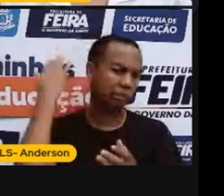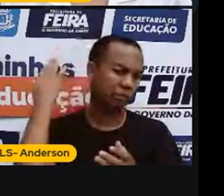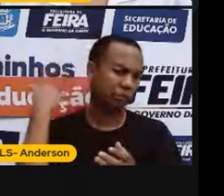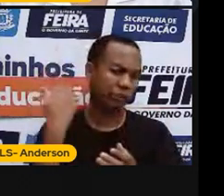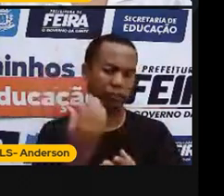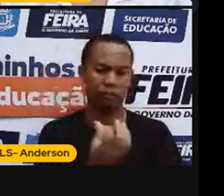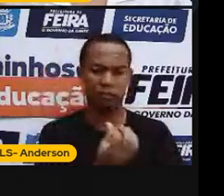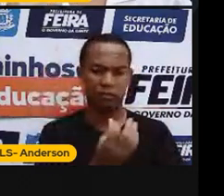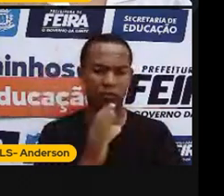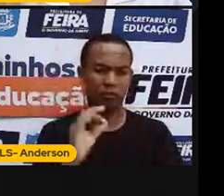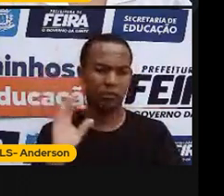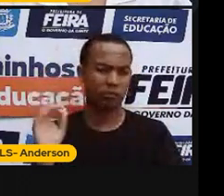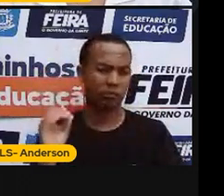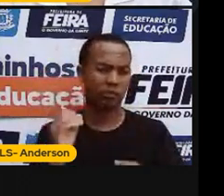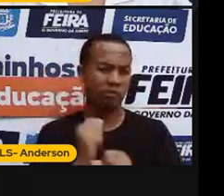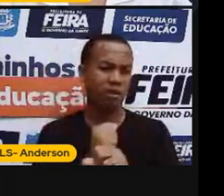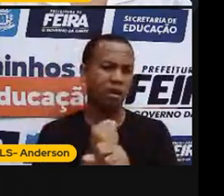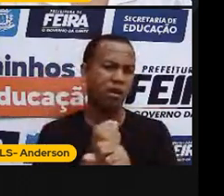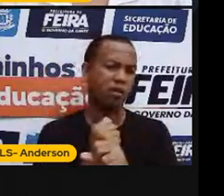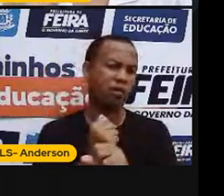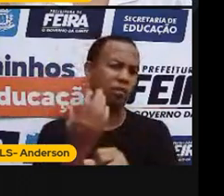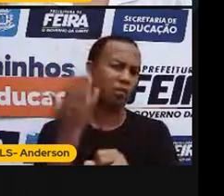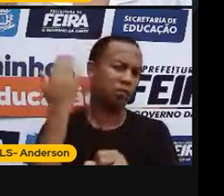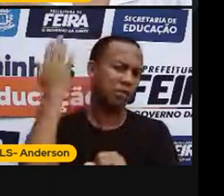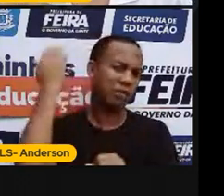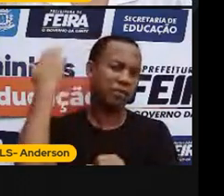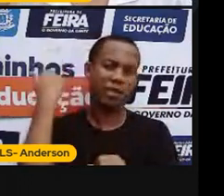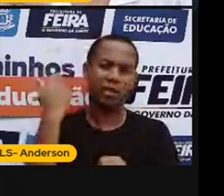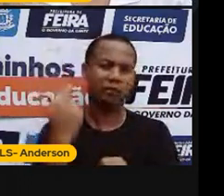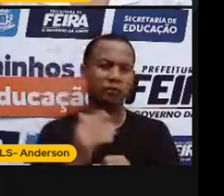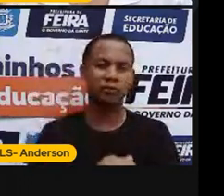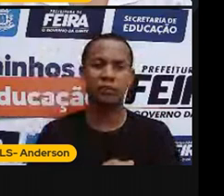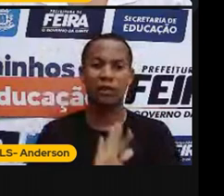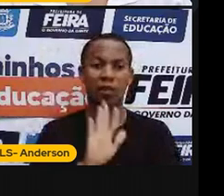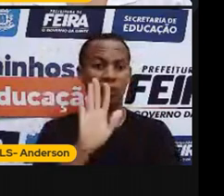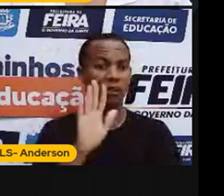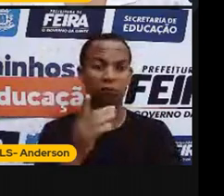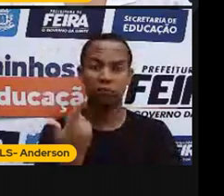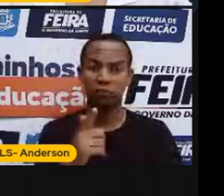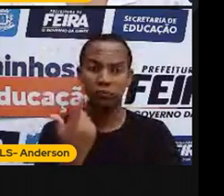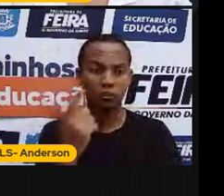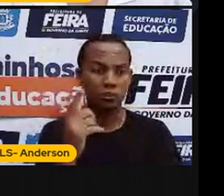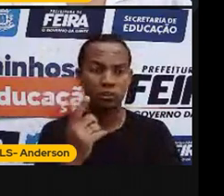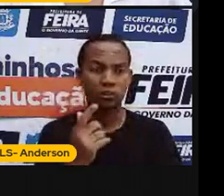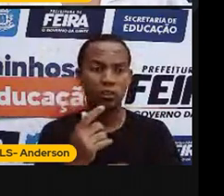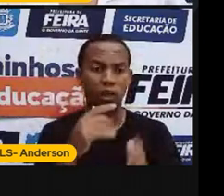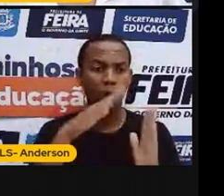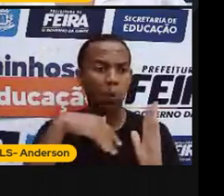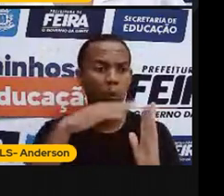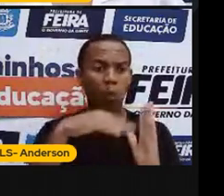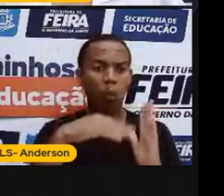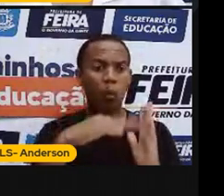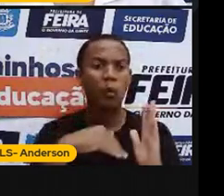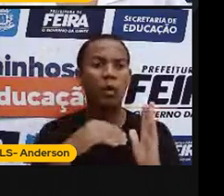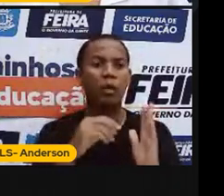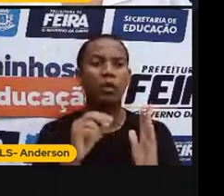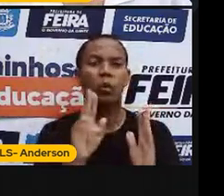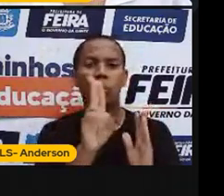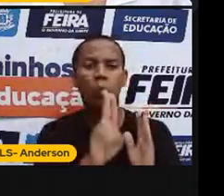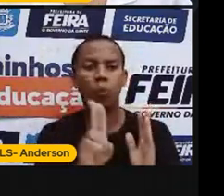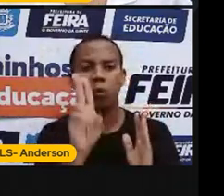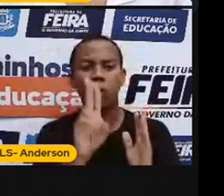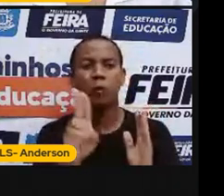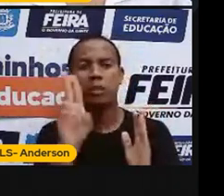anos atrás, não existia a tecnologia para tinta, eles não tinham esse conhecimento. Eles usam o quê?